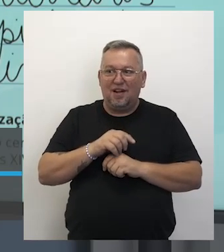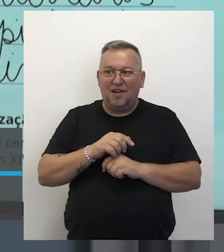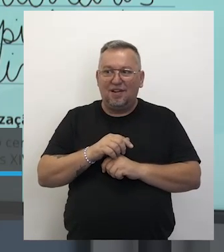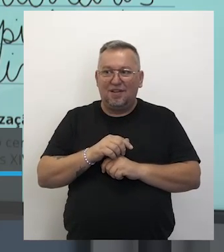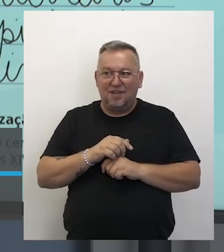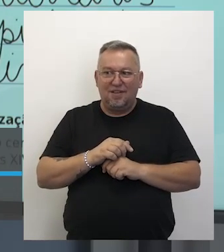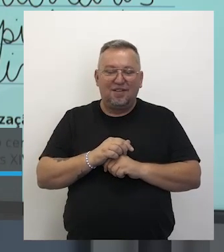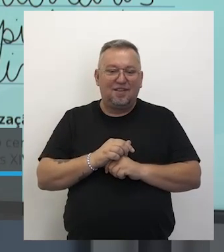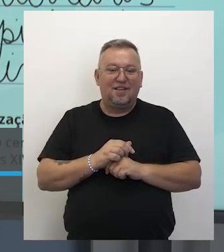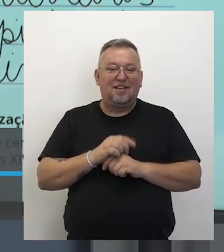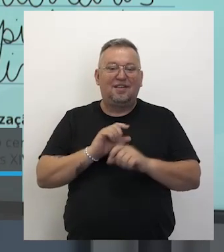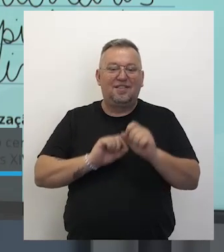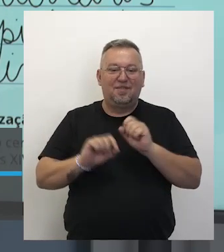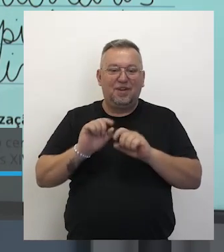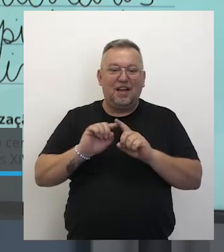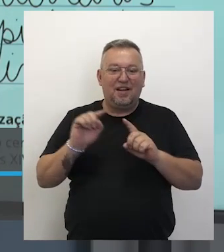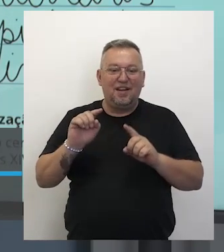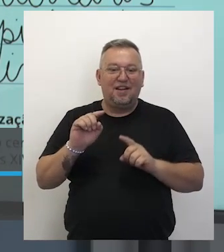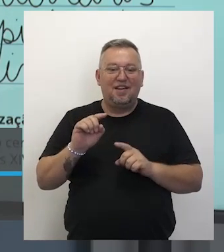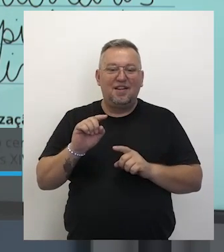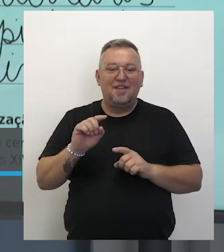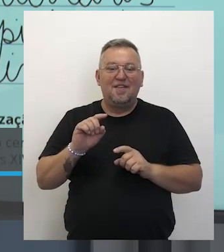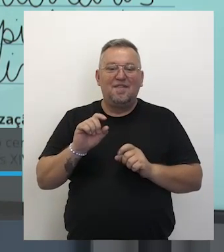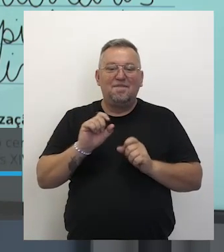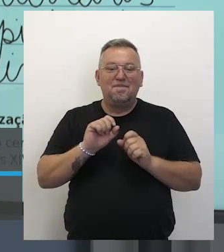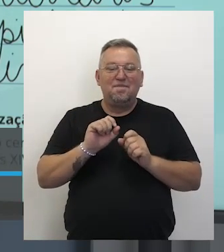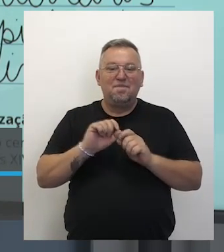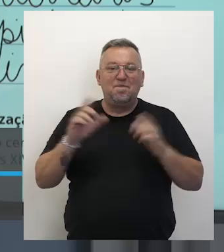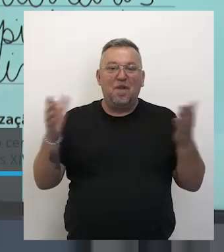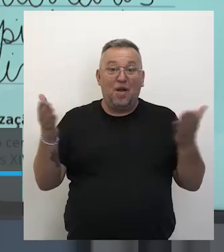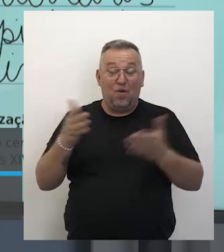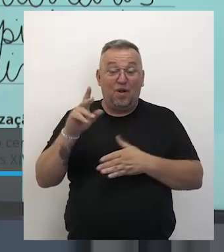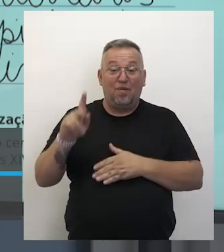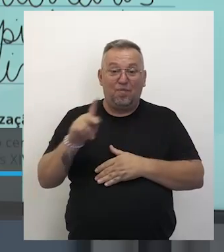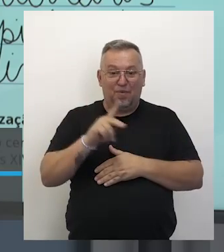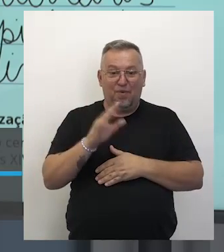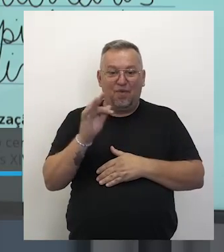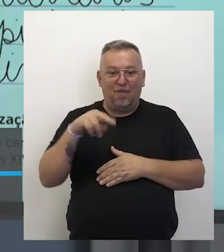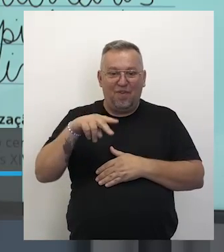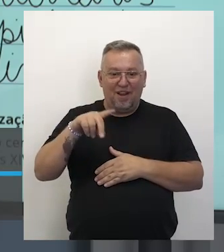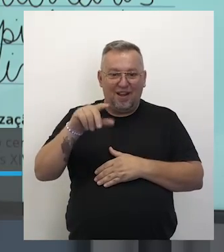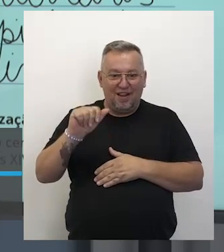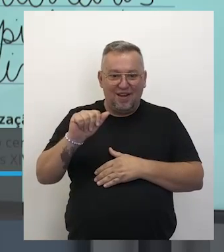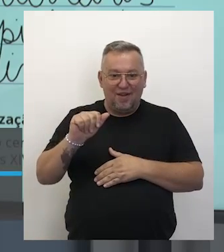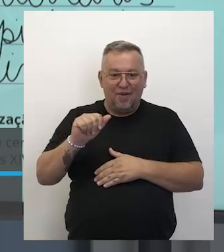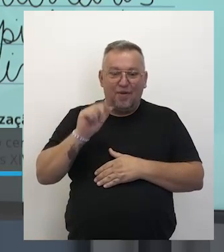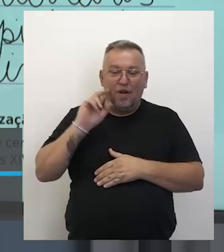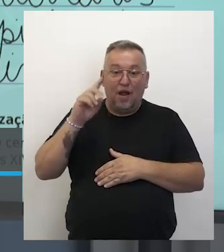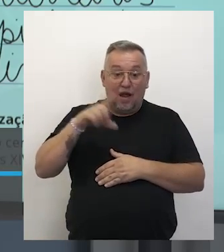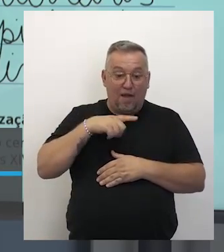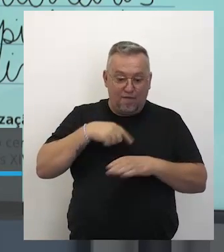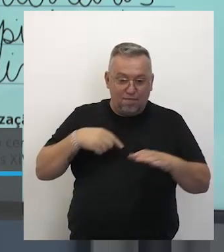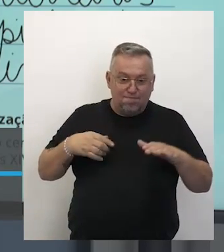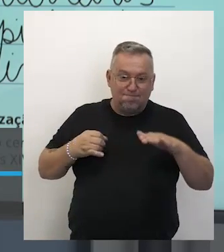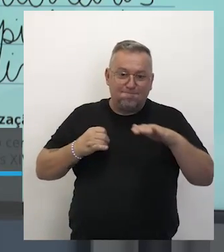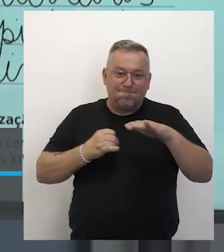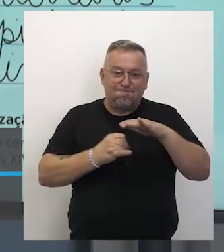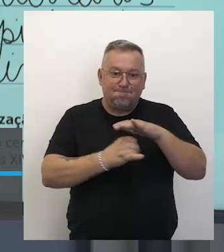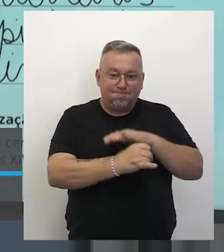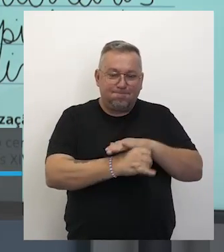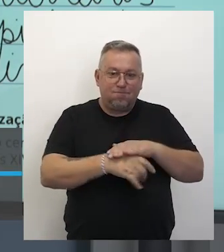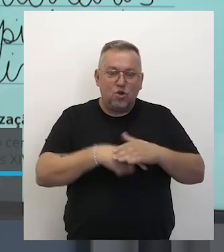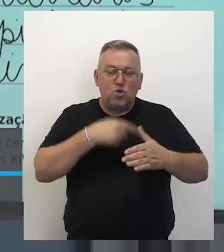água. Somos todos reis, certo? Só que aí a Pro Fernanda, como ela é mais forte, ela vai entrar no meu território, ela